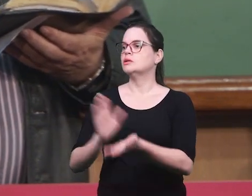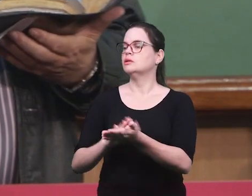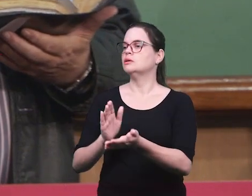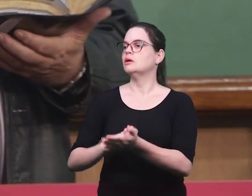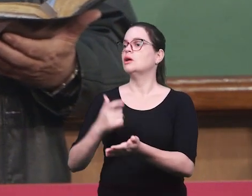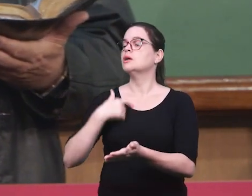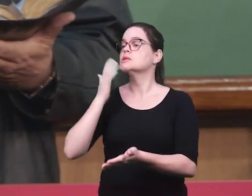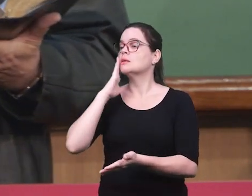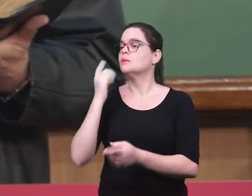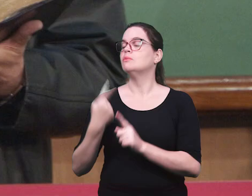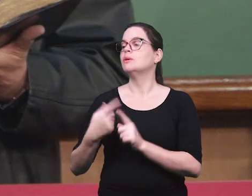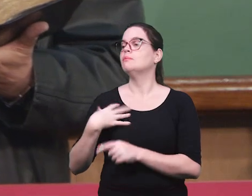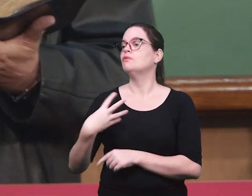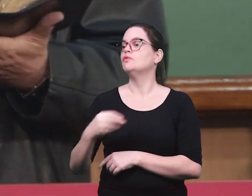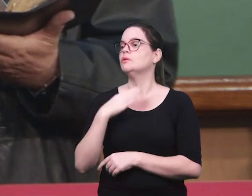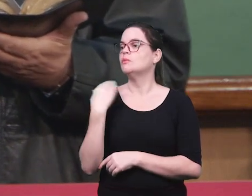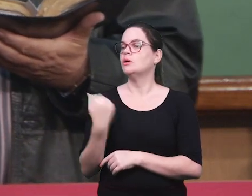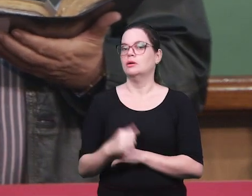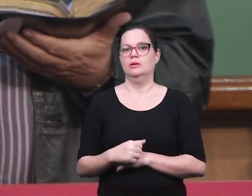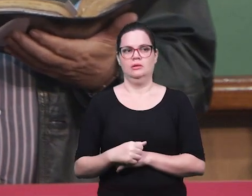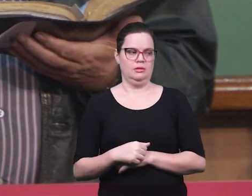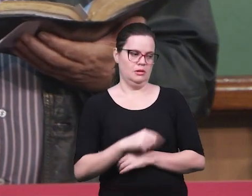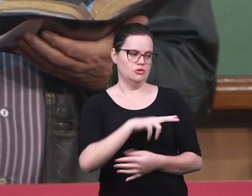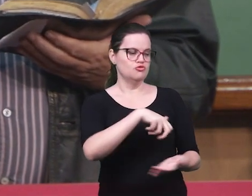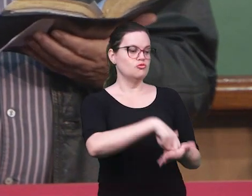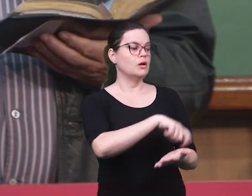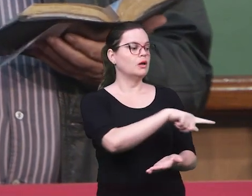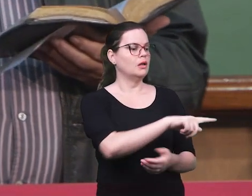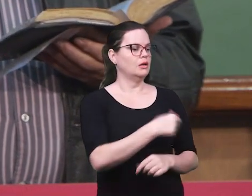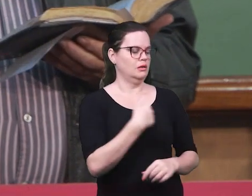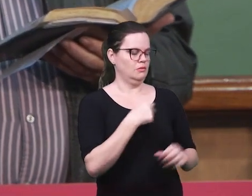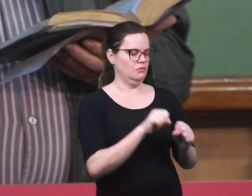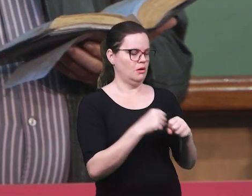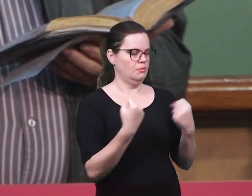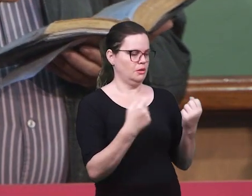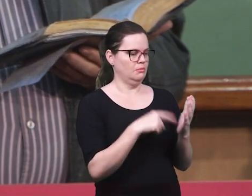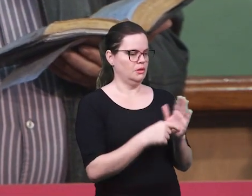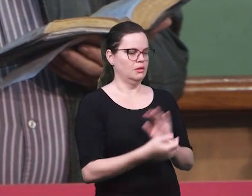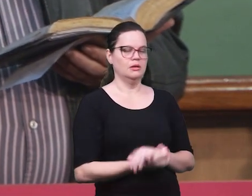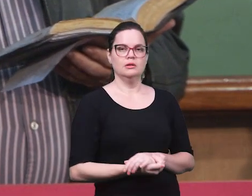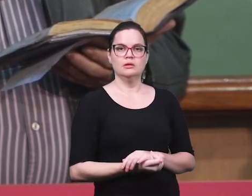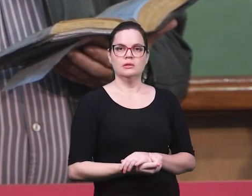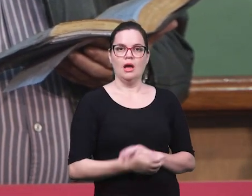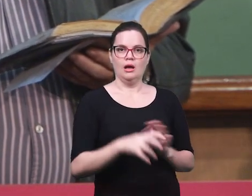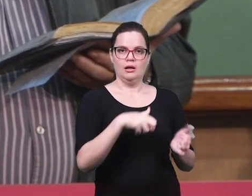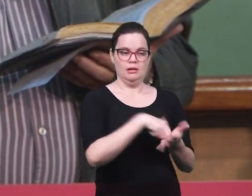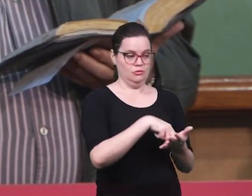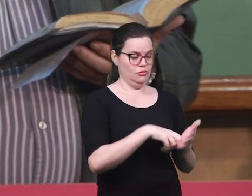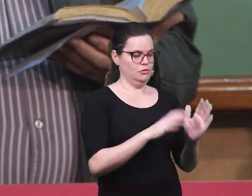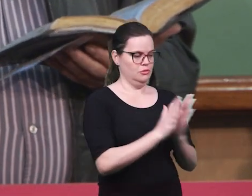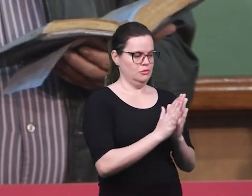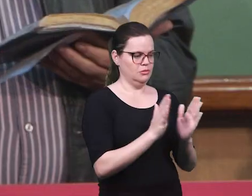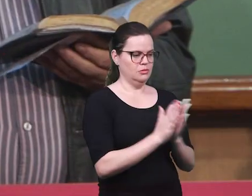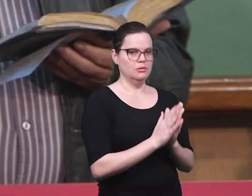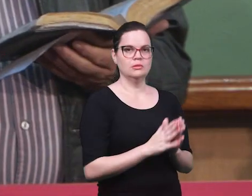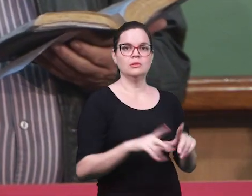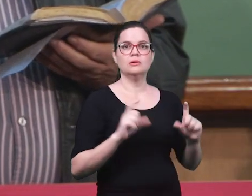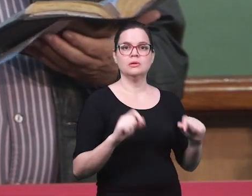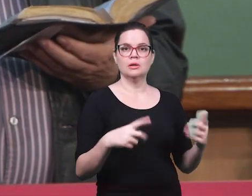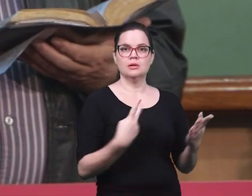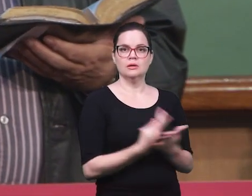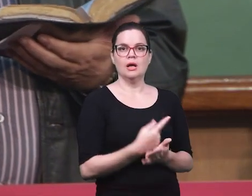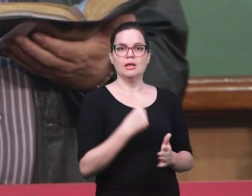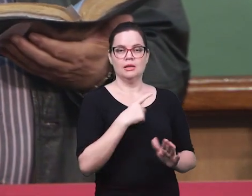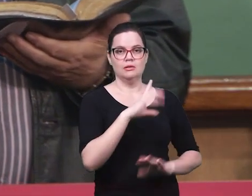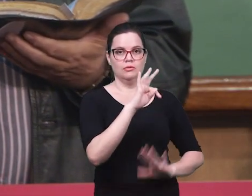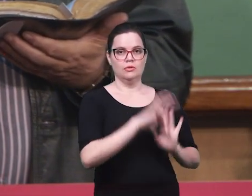você." E abre a palavra. Quando ela abriu a palavra, deu aquele Jó, né? Falando que ela teria a oportunidade de encontrar com o filho dela